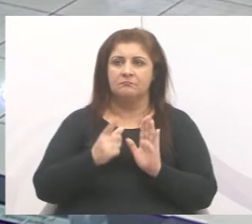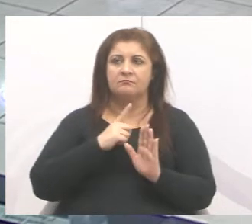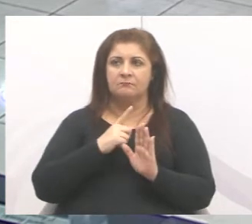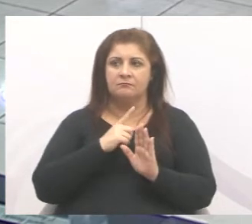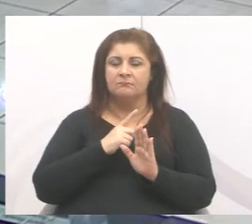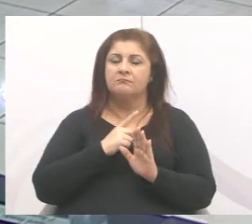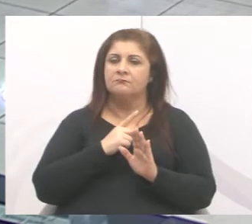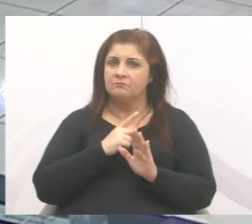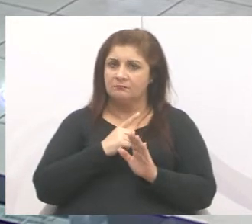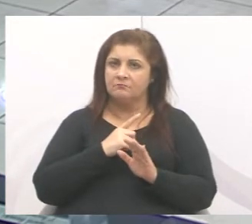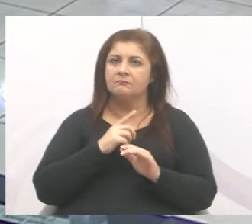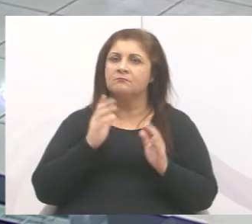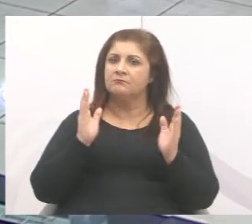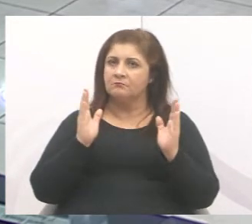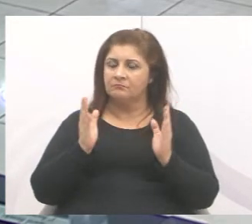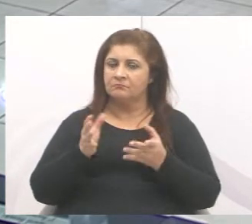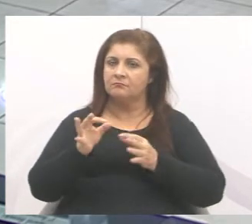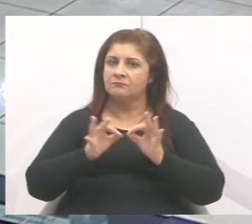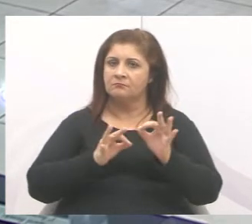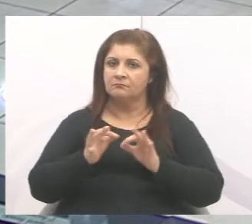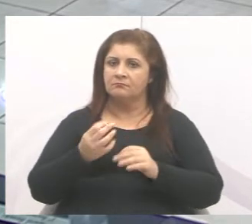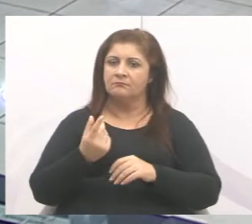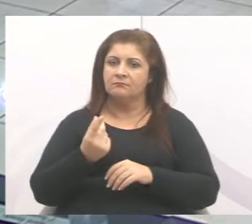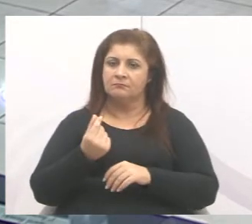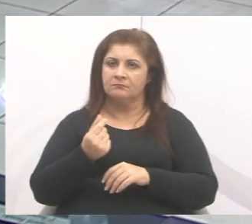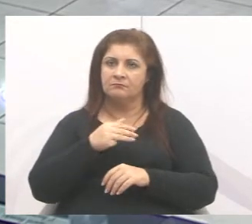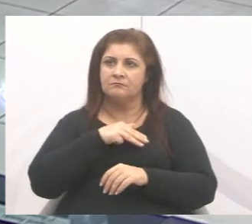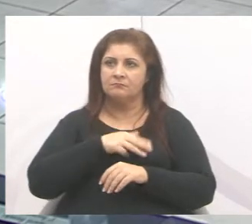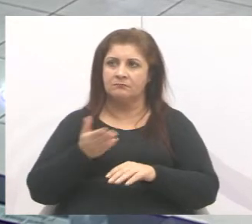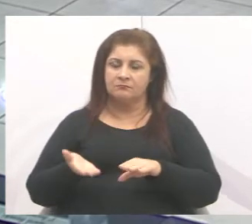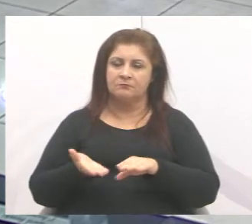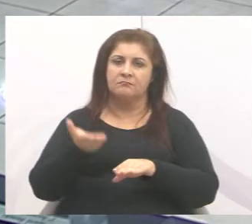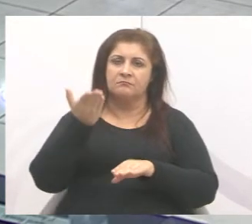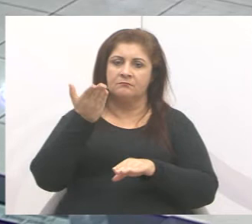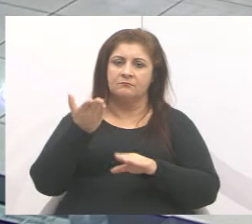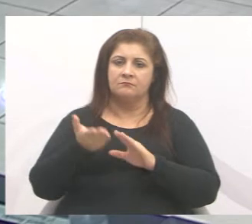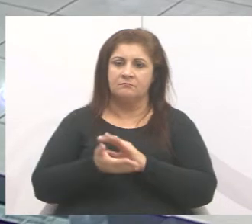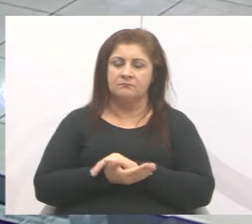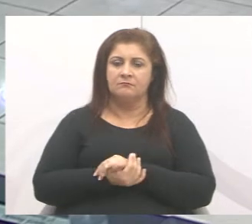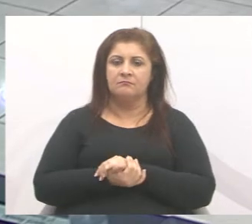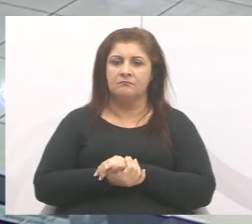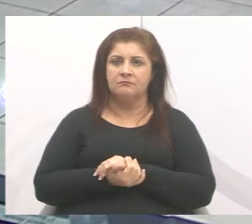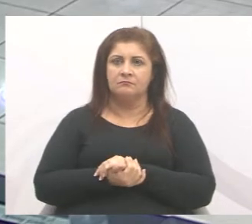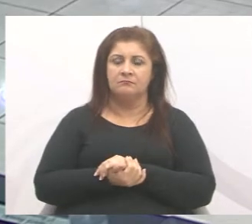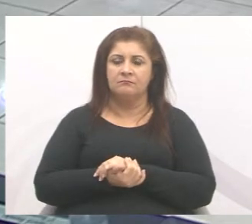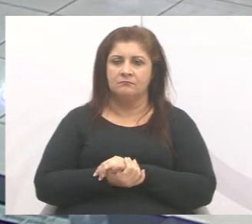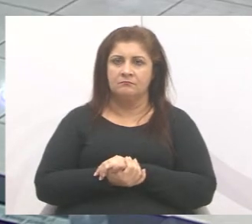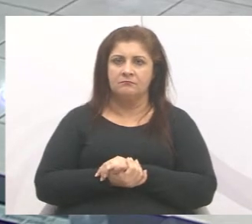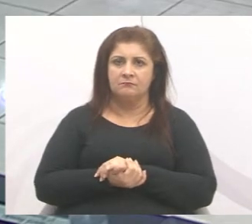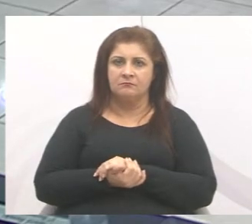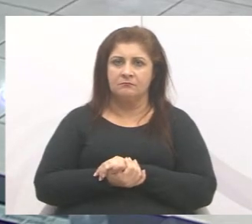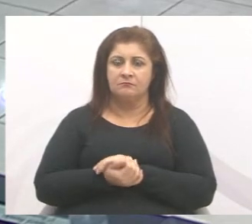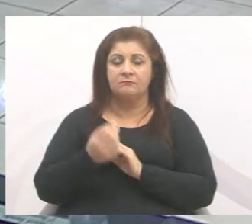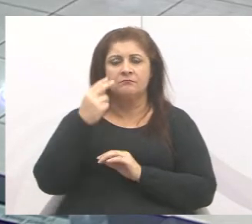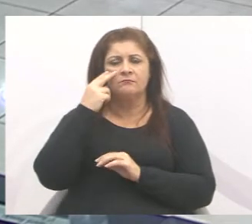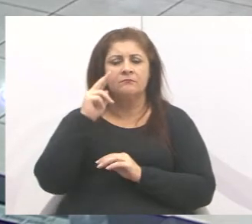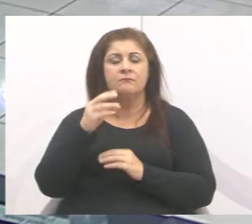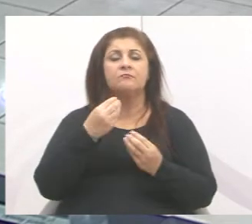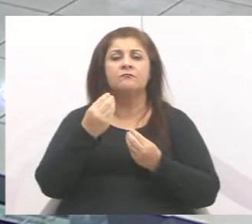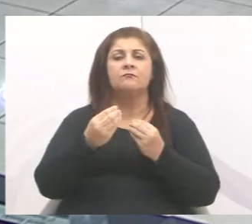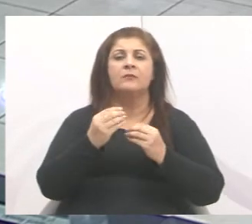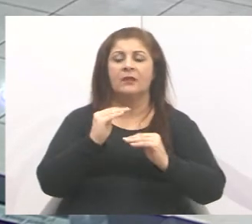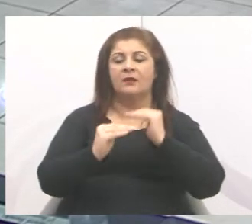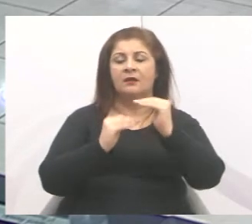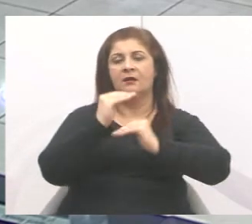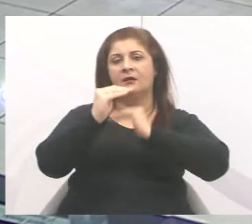tem margem, inclusive, para fazer um aumento um aumento da revisão do plano de carreira dos